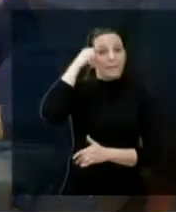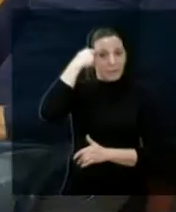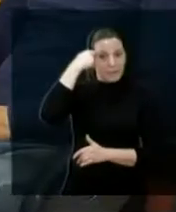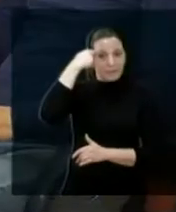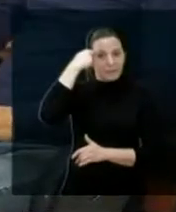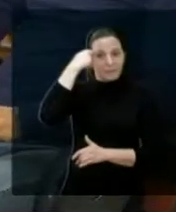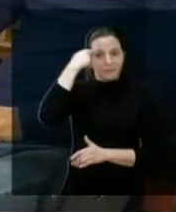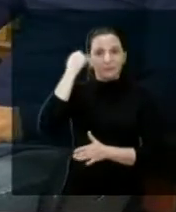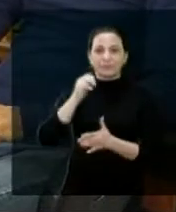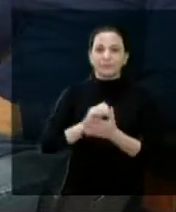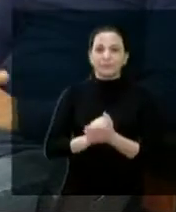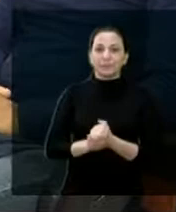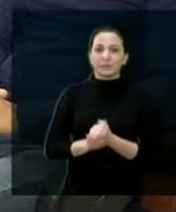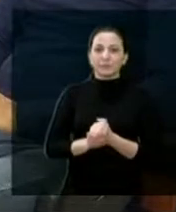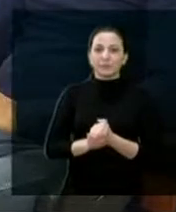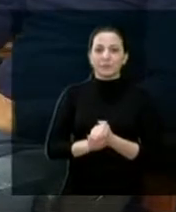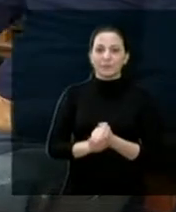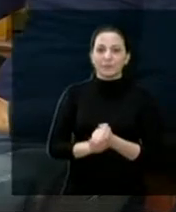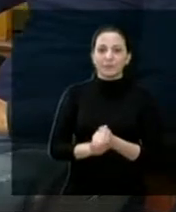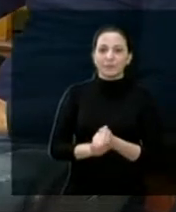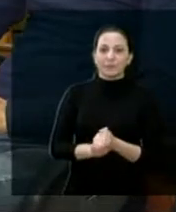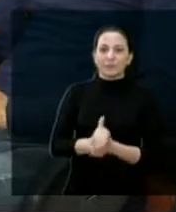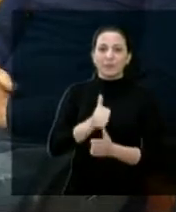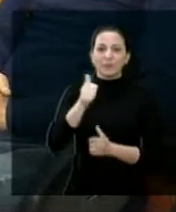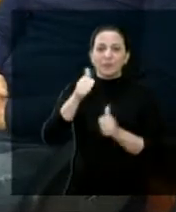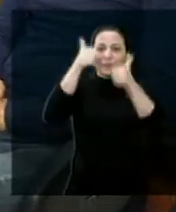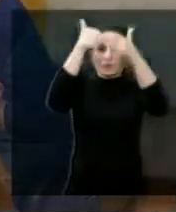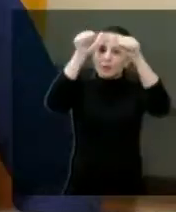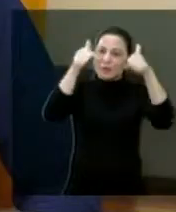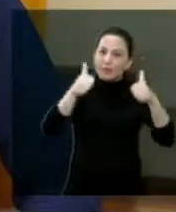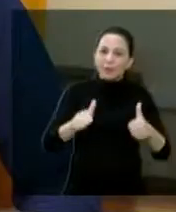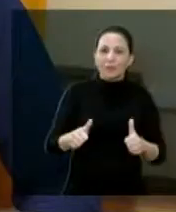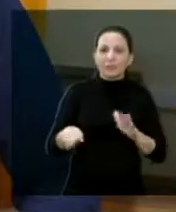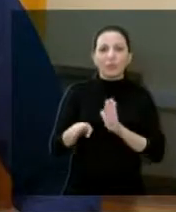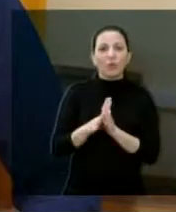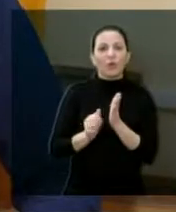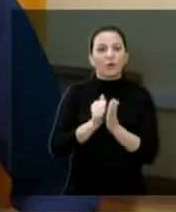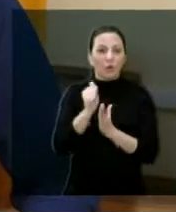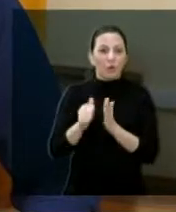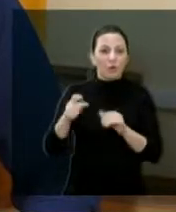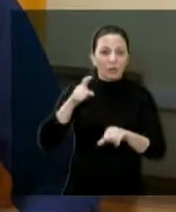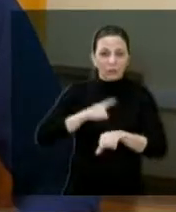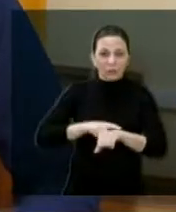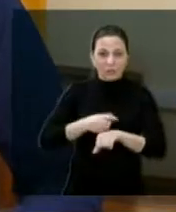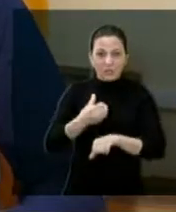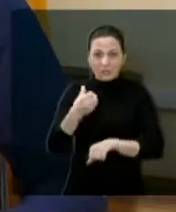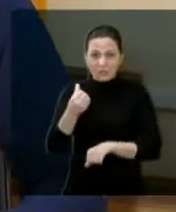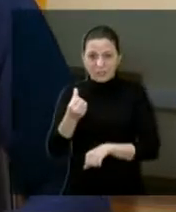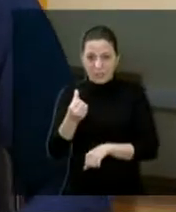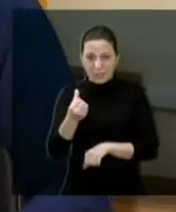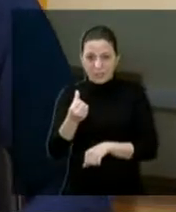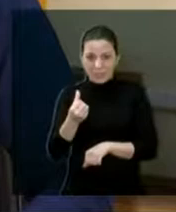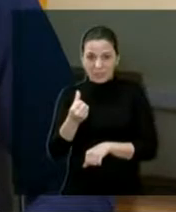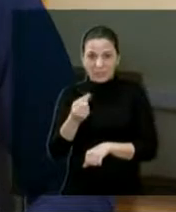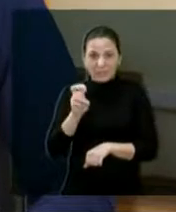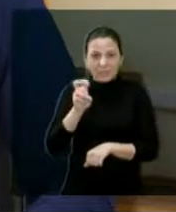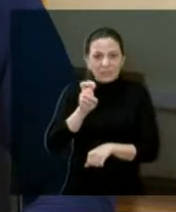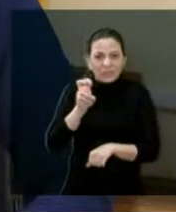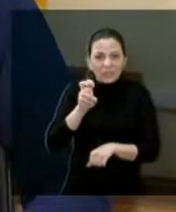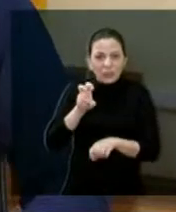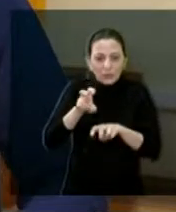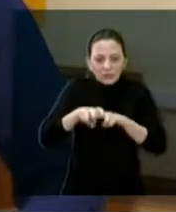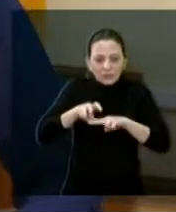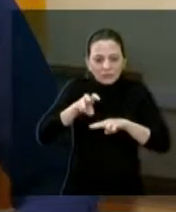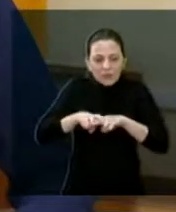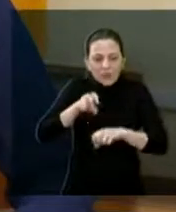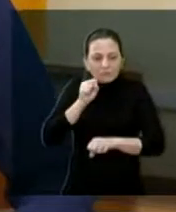que a imagem veio em Araraquara, ia chegar às 6 horas, 5 horas da manhã, ele estava no banco na Santa Cruz,